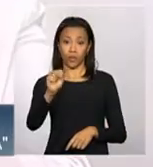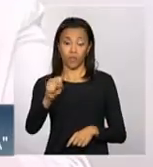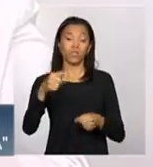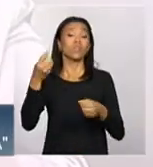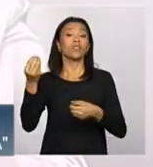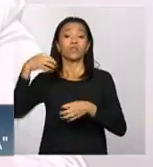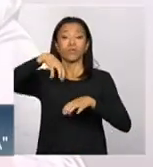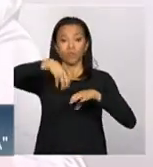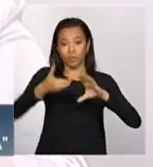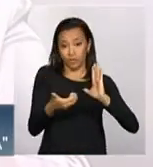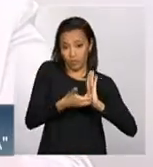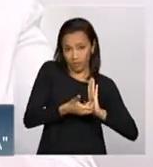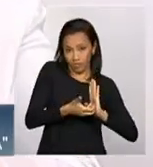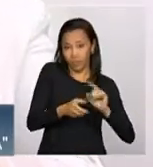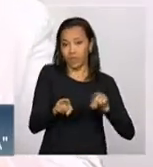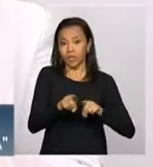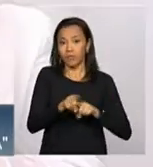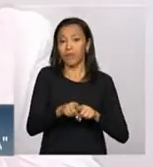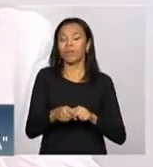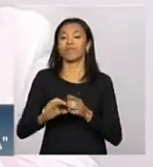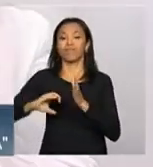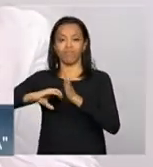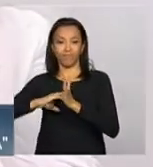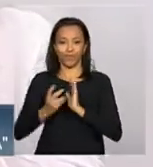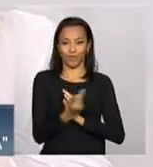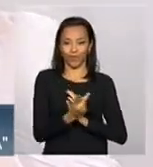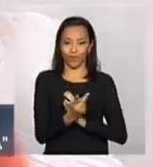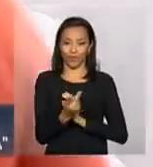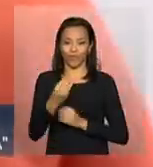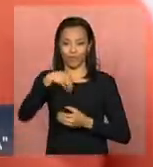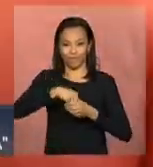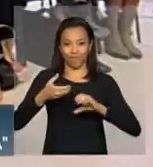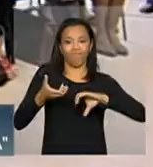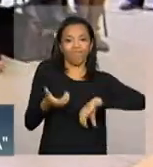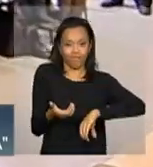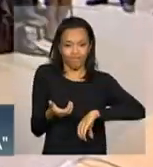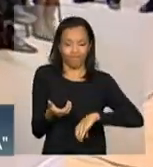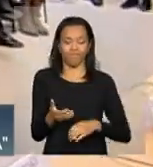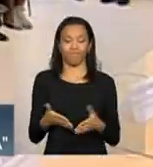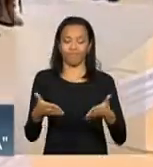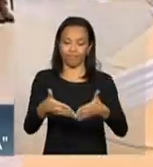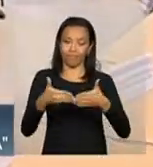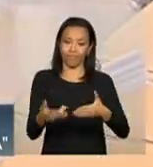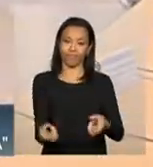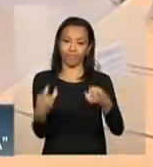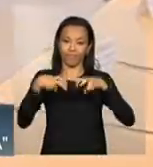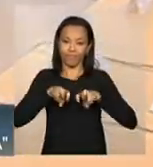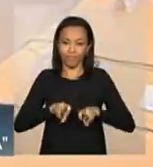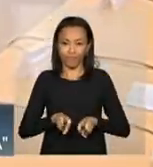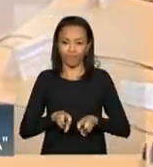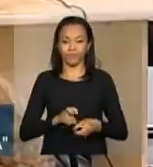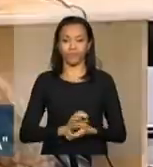senhora Alcione Barbalha, deputada, e a senadora Vanessa Graziotti.